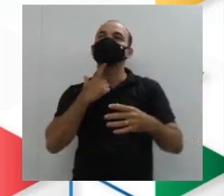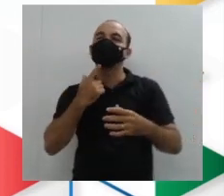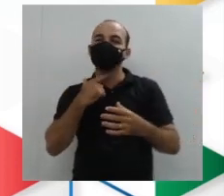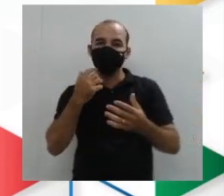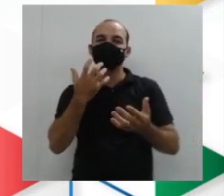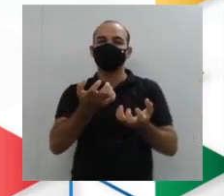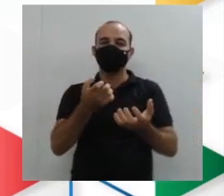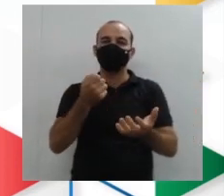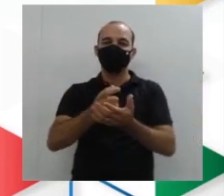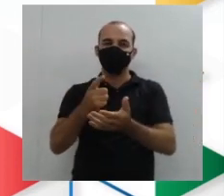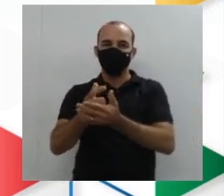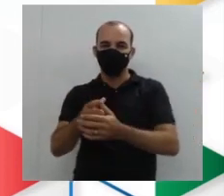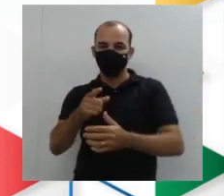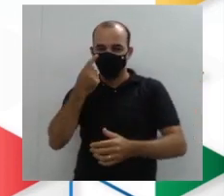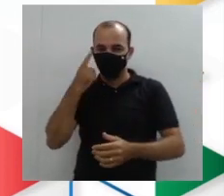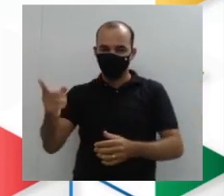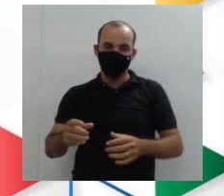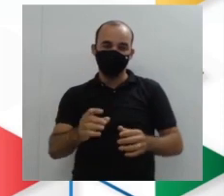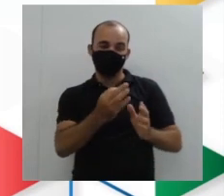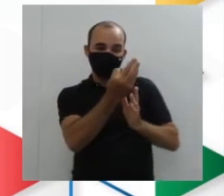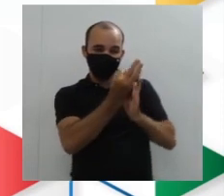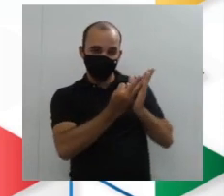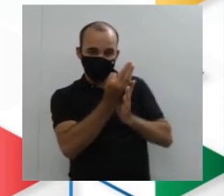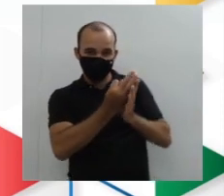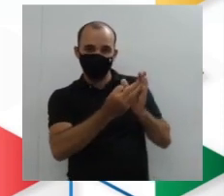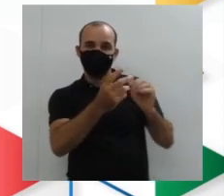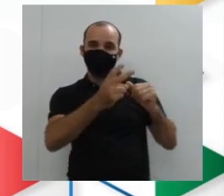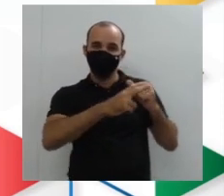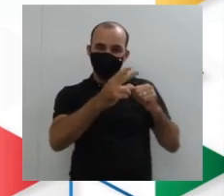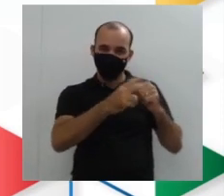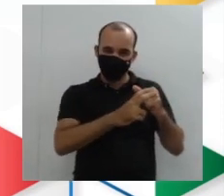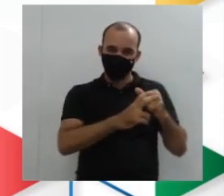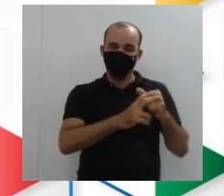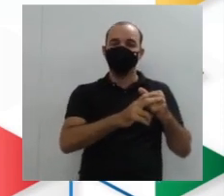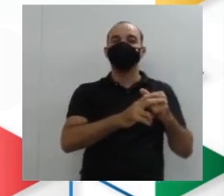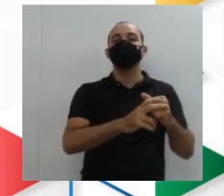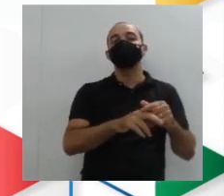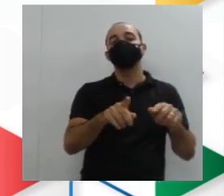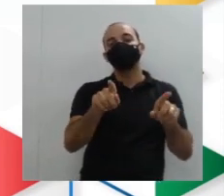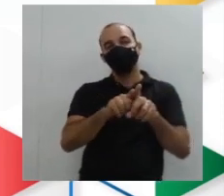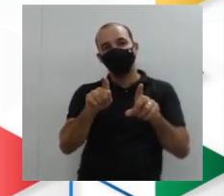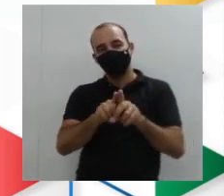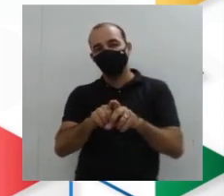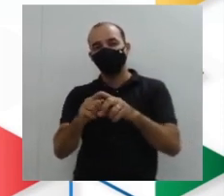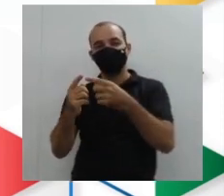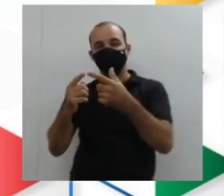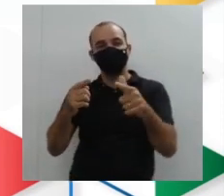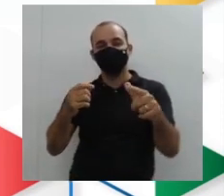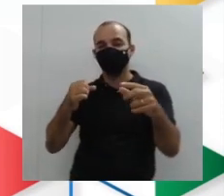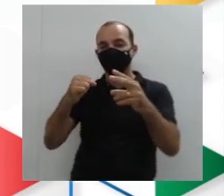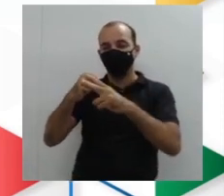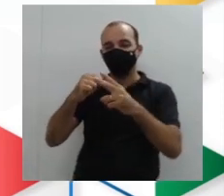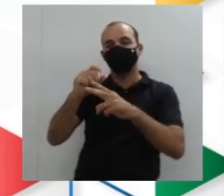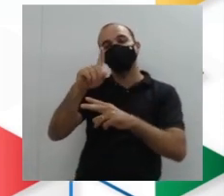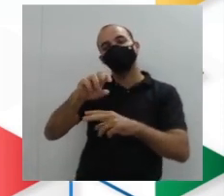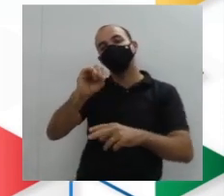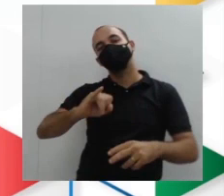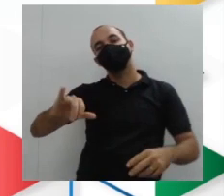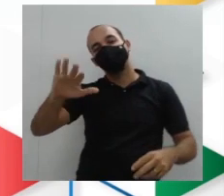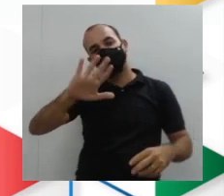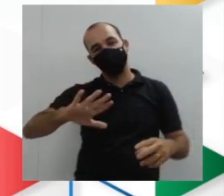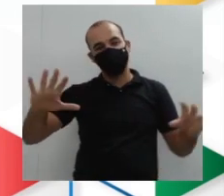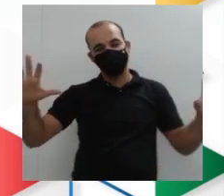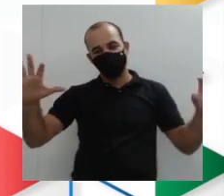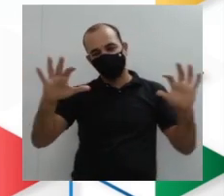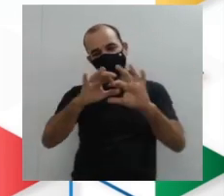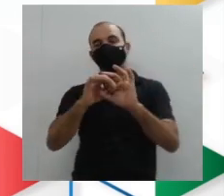elemento não verbal, as palavras e a própria fotografia do produto. Tudo isso gera